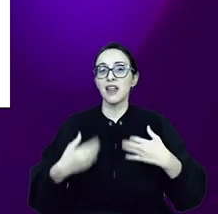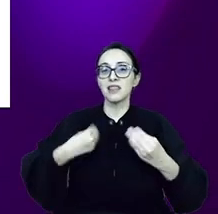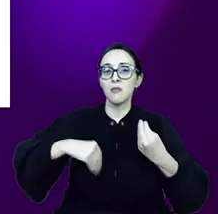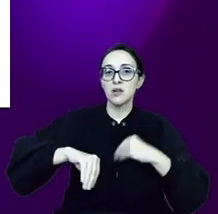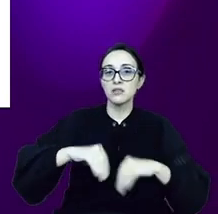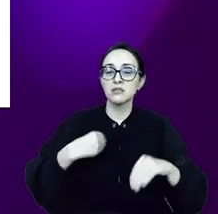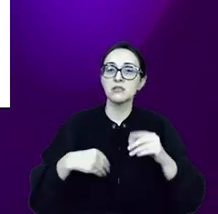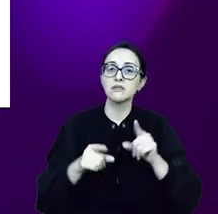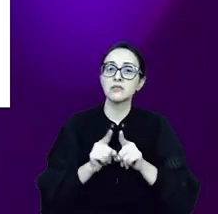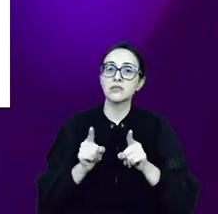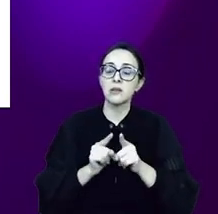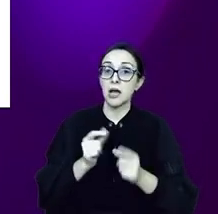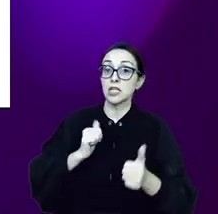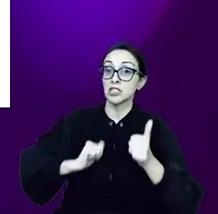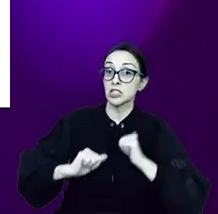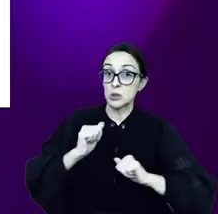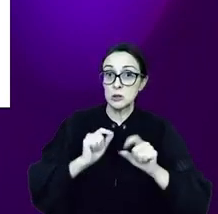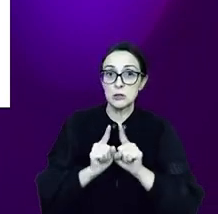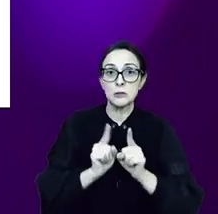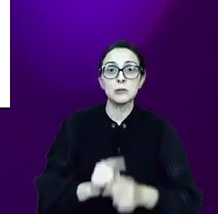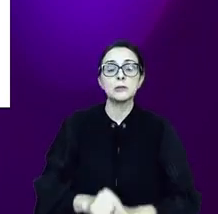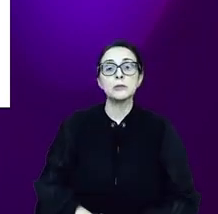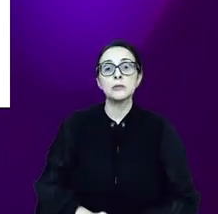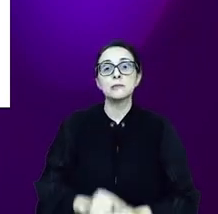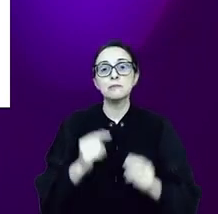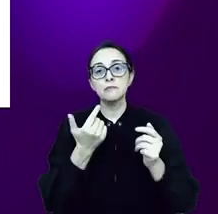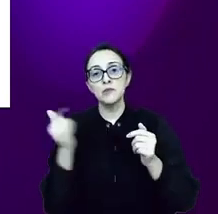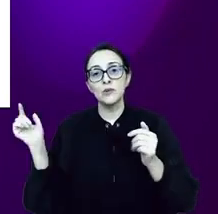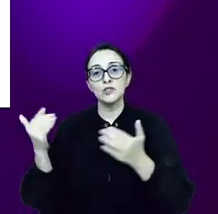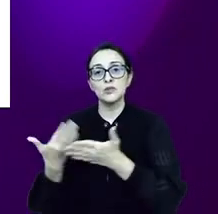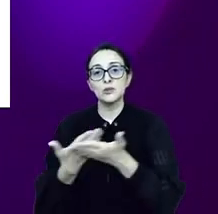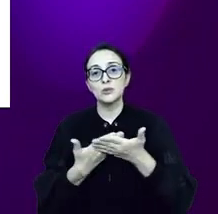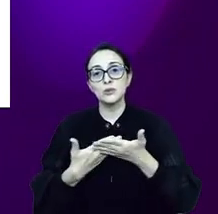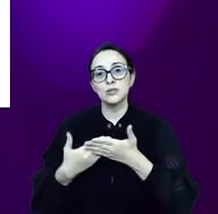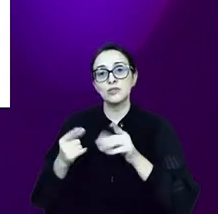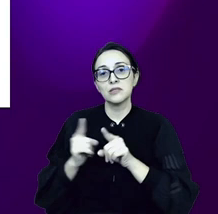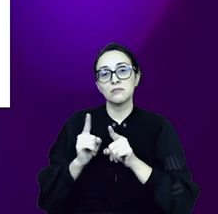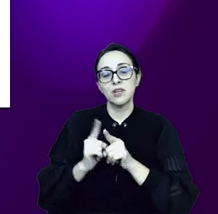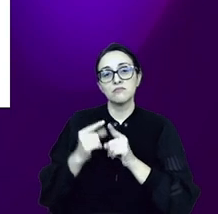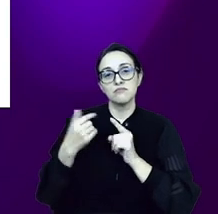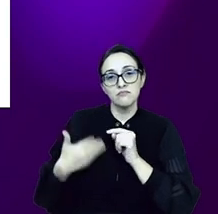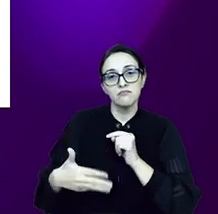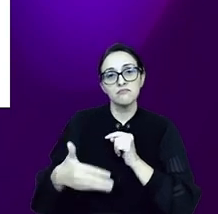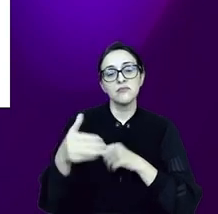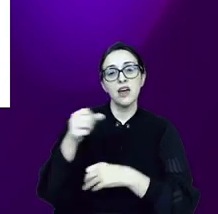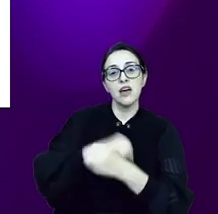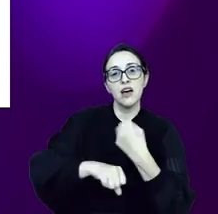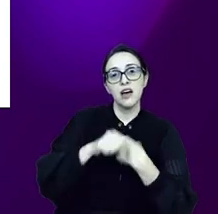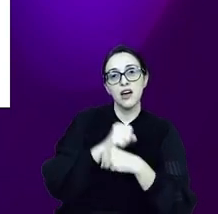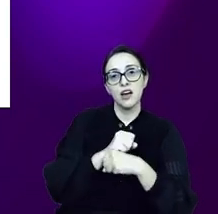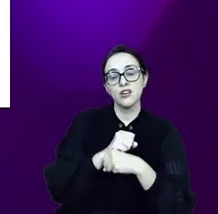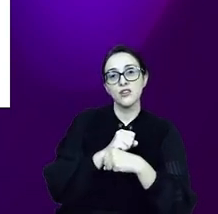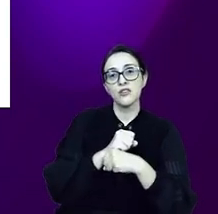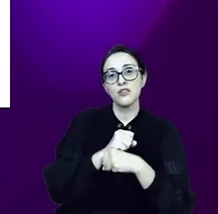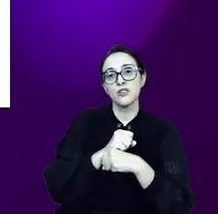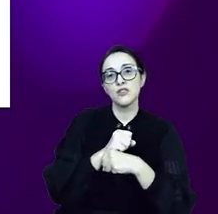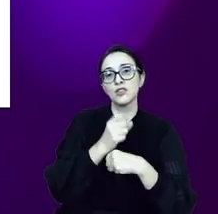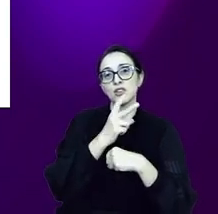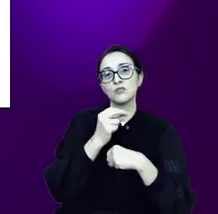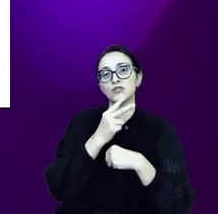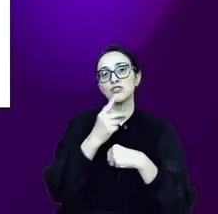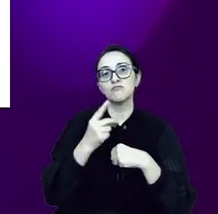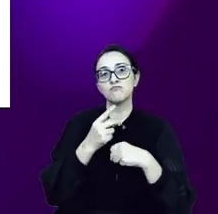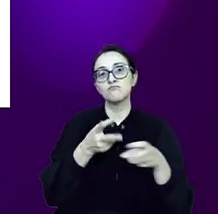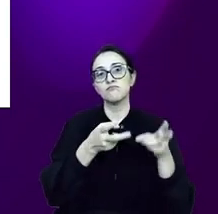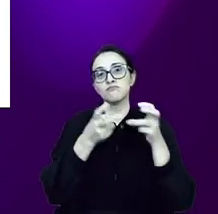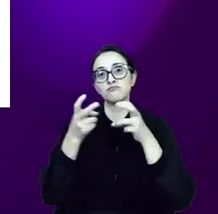sintomas ansiosos. Então, a gente tem, nesse outro estudo que a gente publicou o ano passado, observado